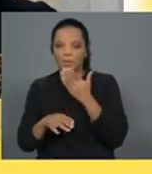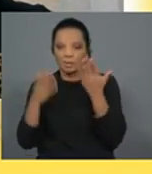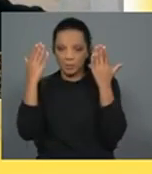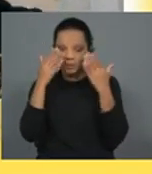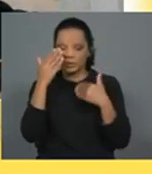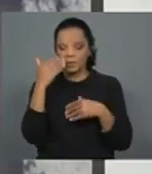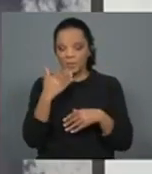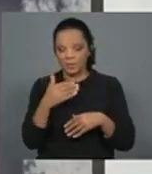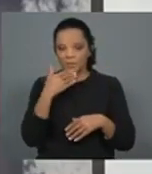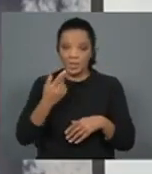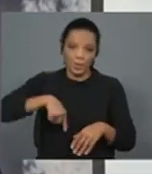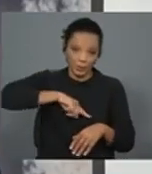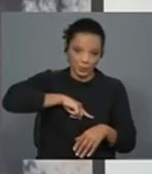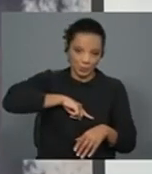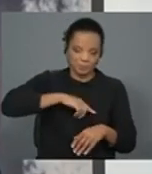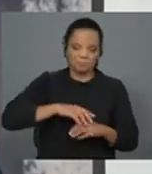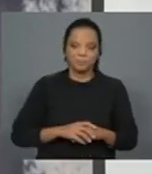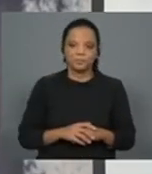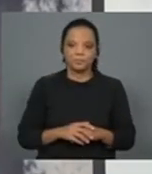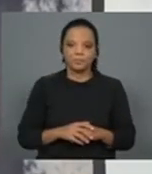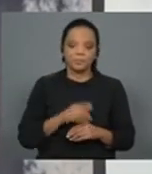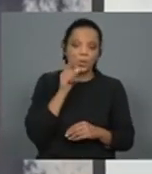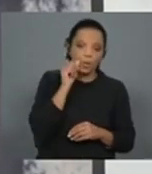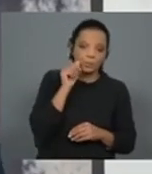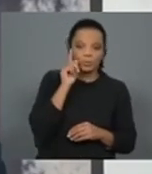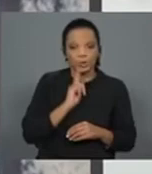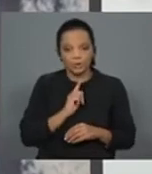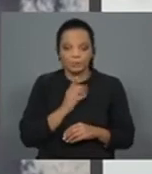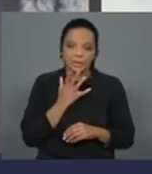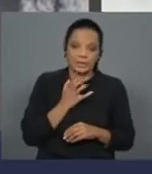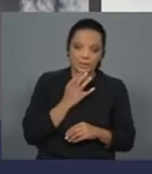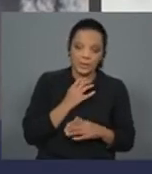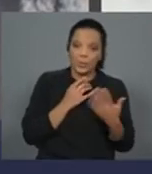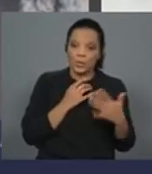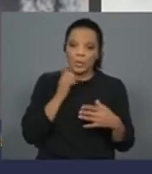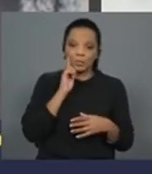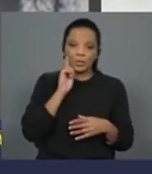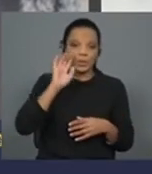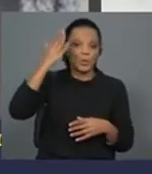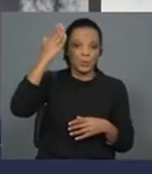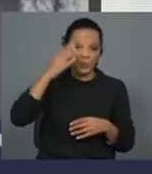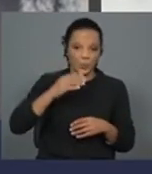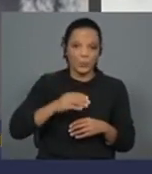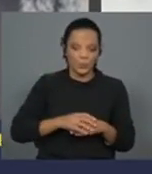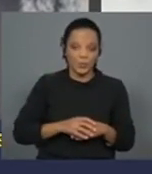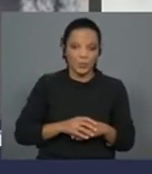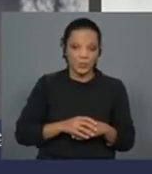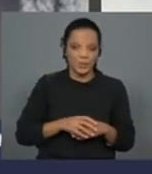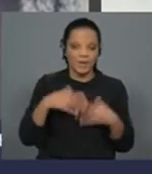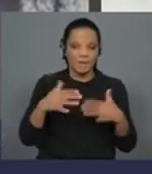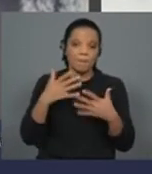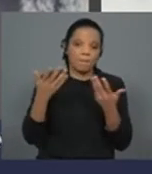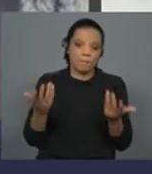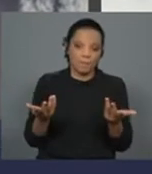Obrigado. Obrigado. Obrigado nós. Homens e mulheres prevenidos valem por dois, diria mesmo, por muitos mais. Por